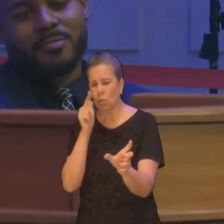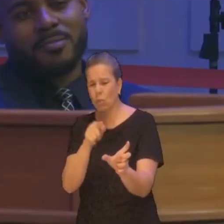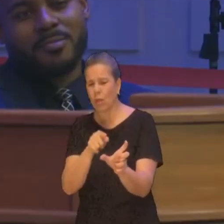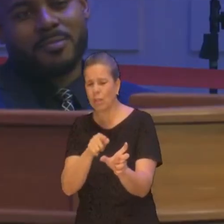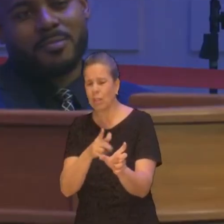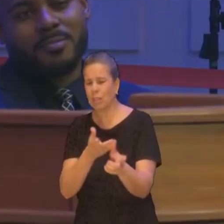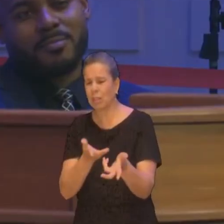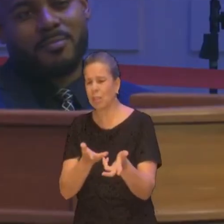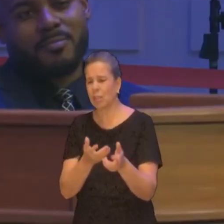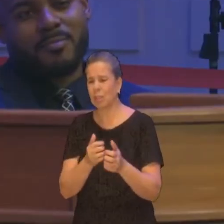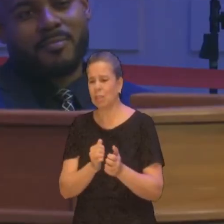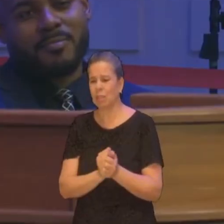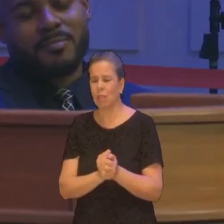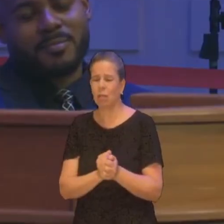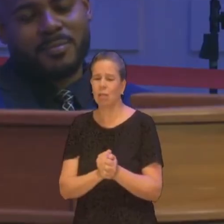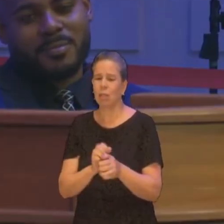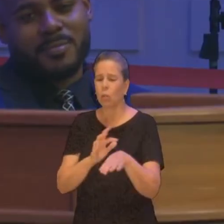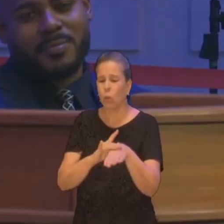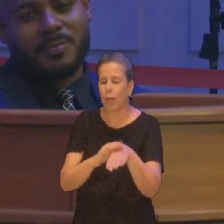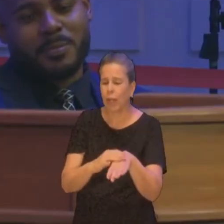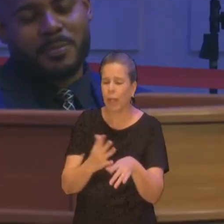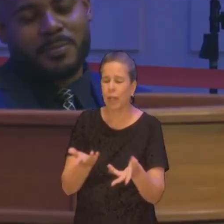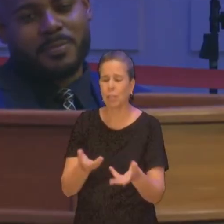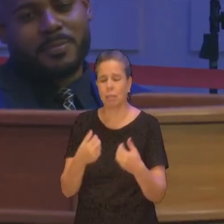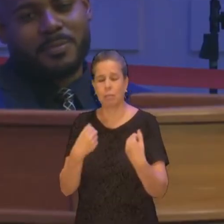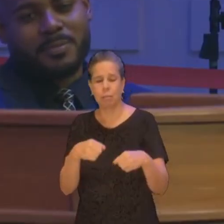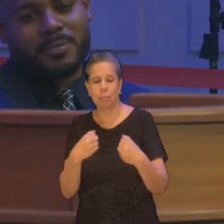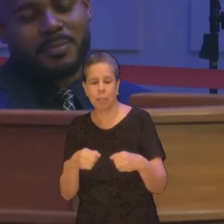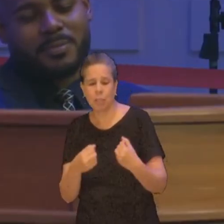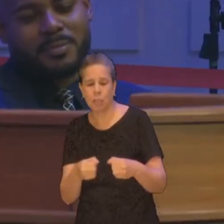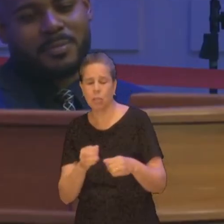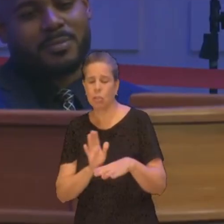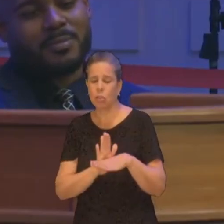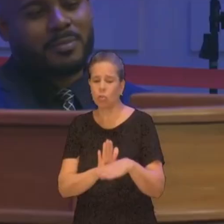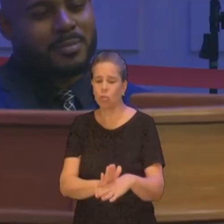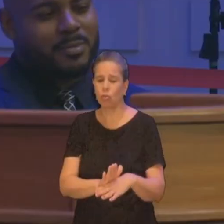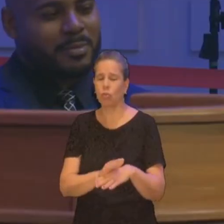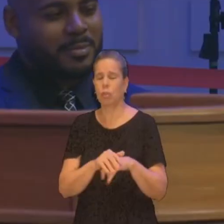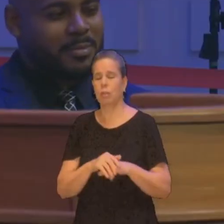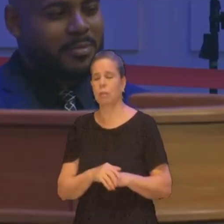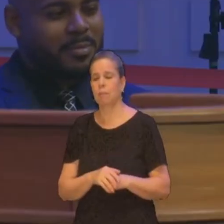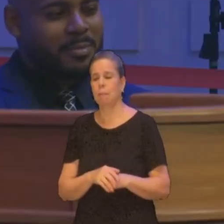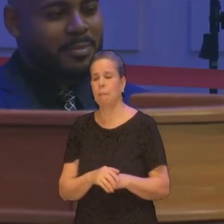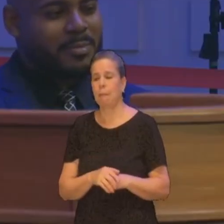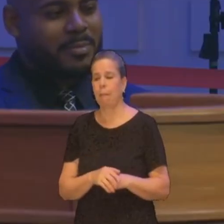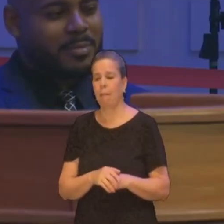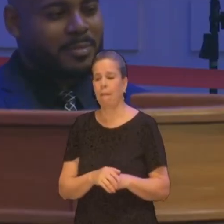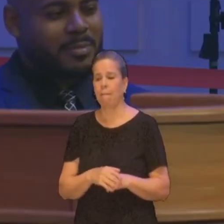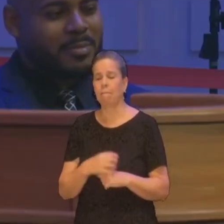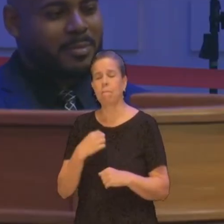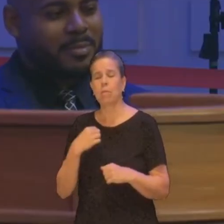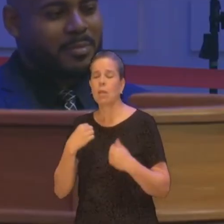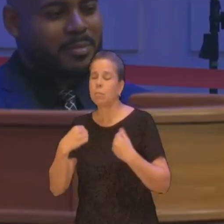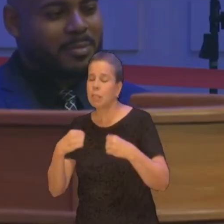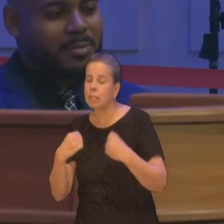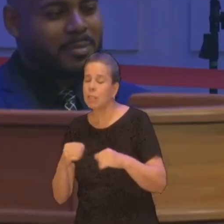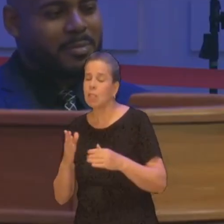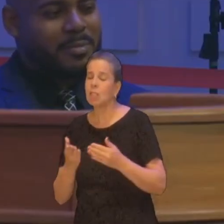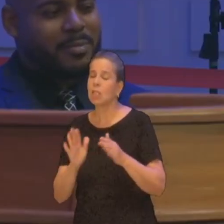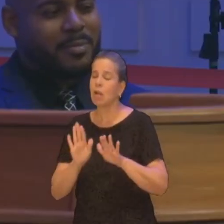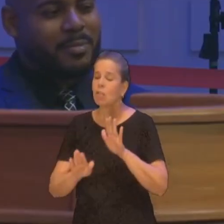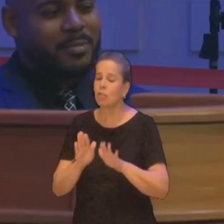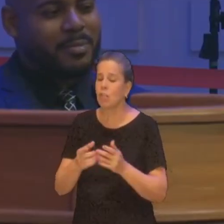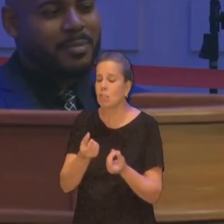claramente enlutado, que está enfermo, que está precisando de uma ajuda. Aquela pessoa que você precisa ir lá e dar aquela ajuda financeira. Você